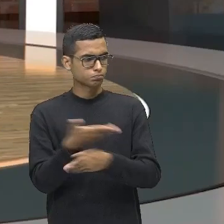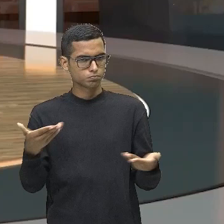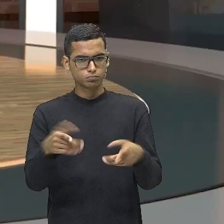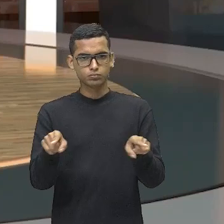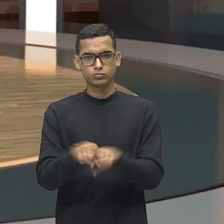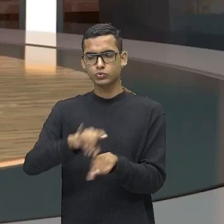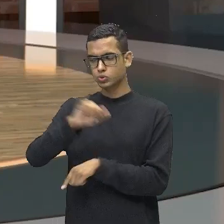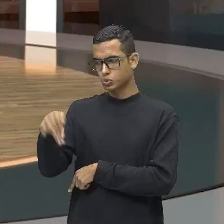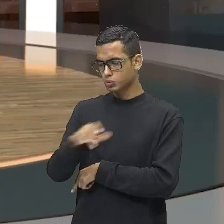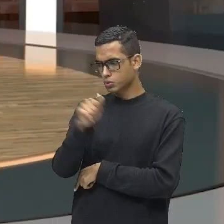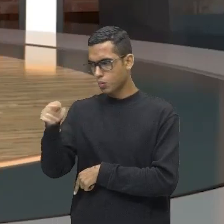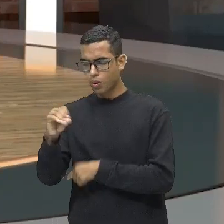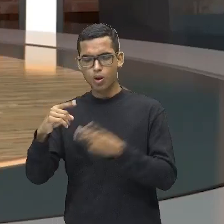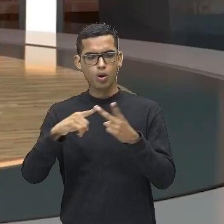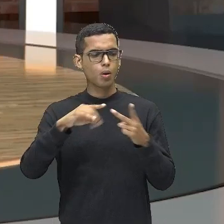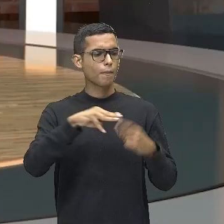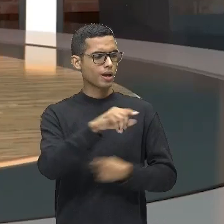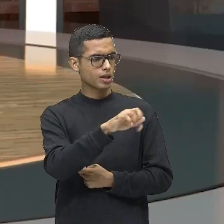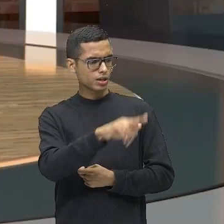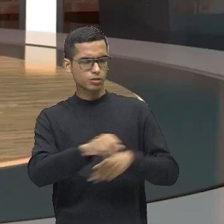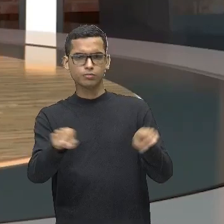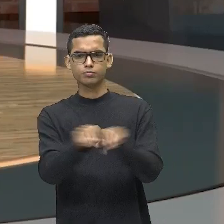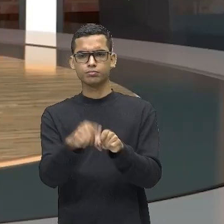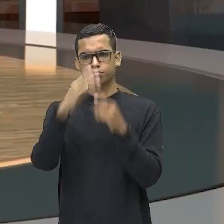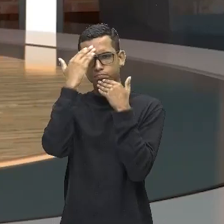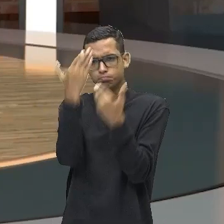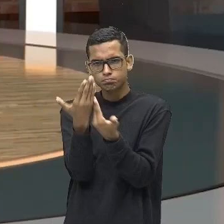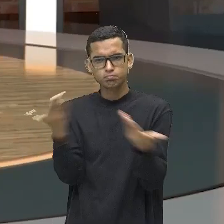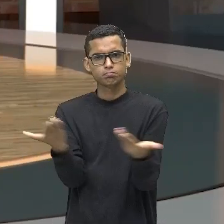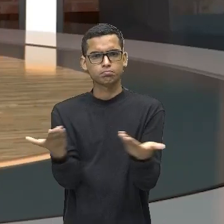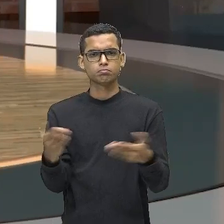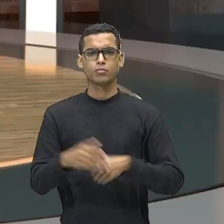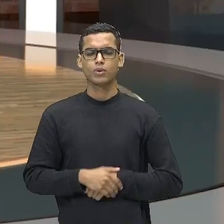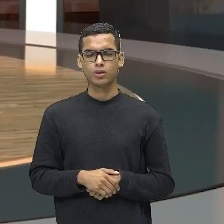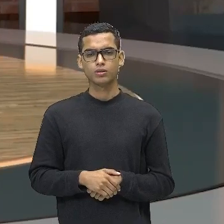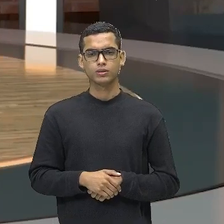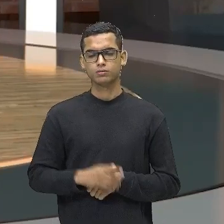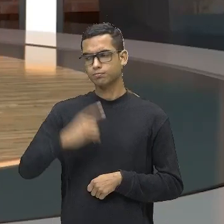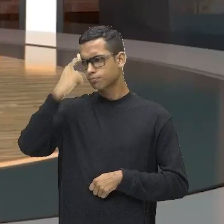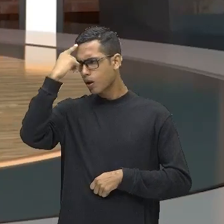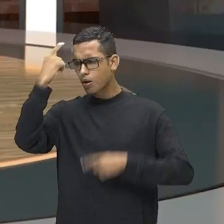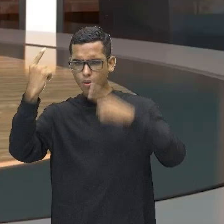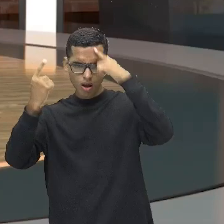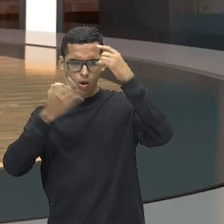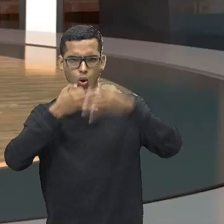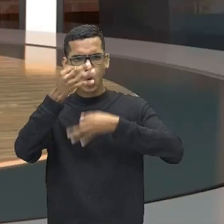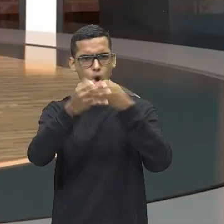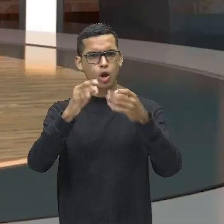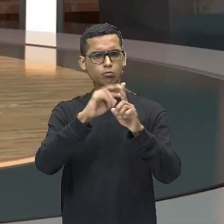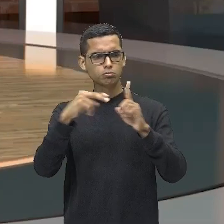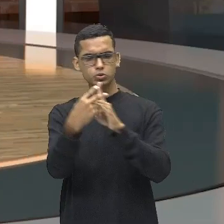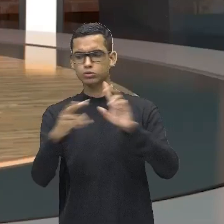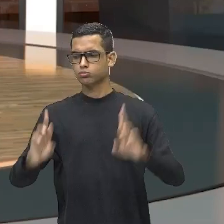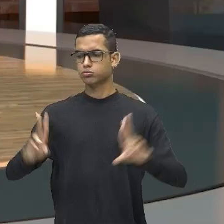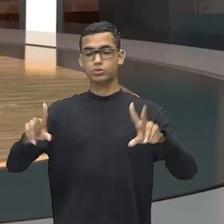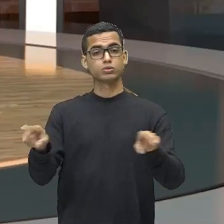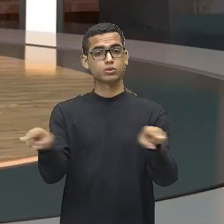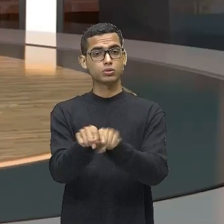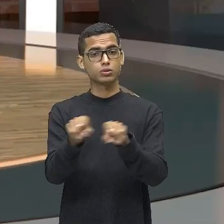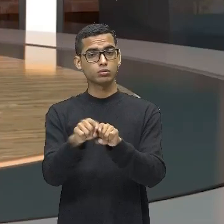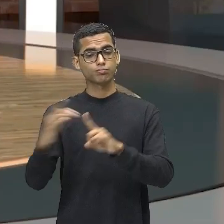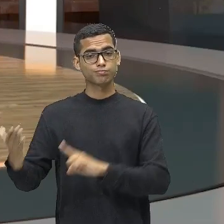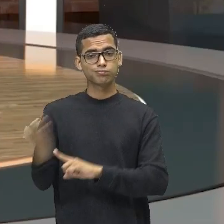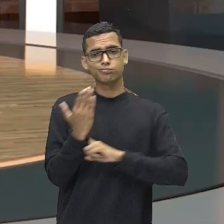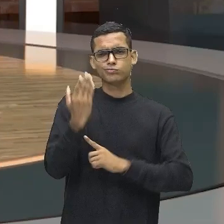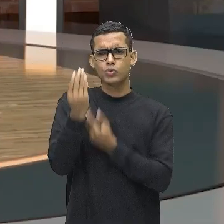muito obrigado. Obrigado, Maria. Tivemos a exposição de pensamentos, de pontos de vista diferentes e que nos